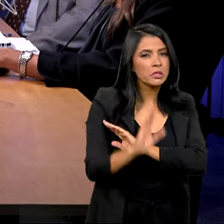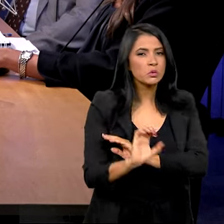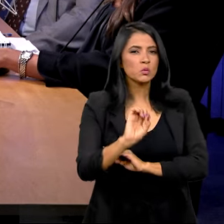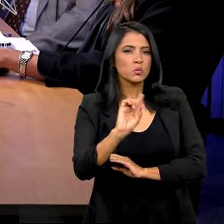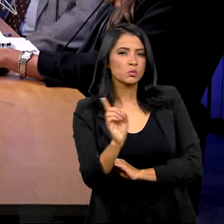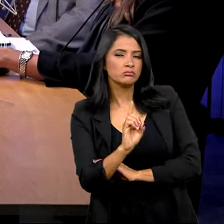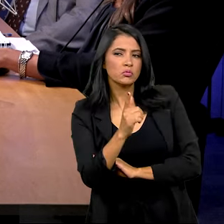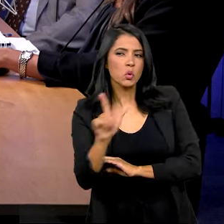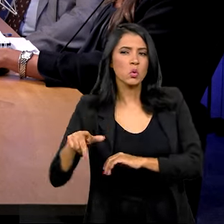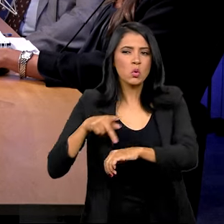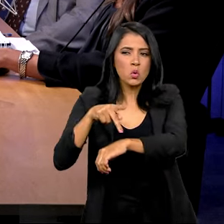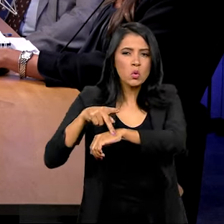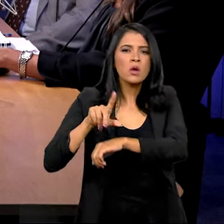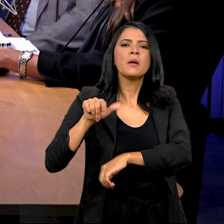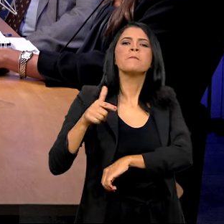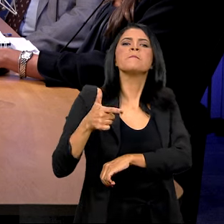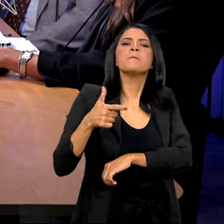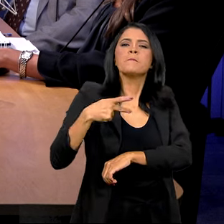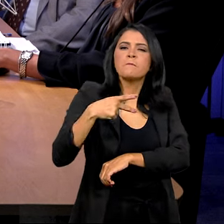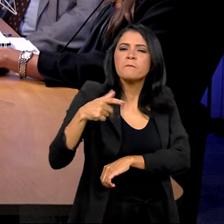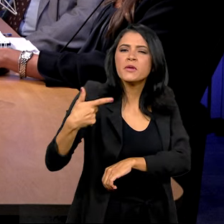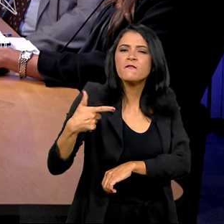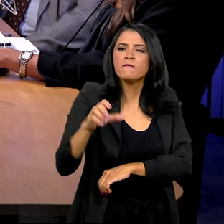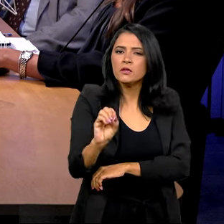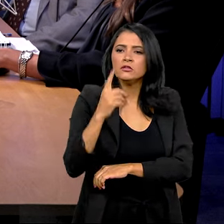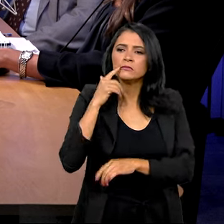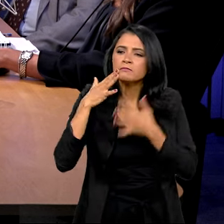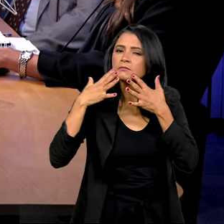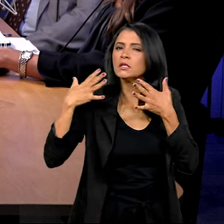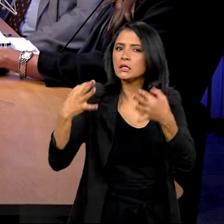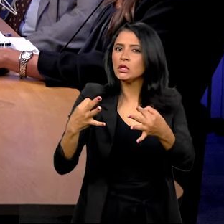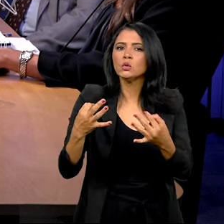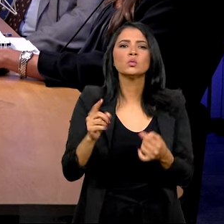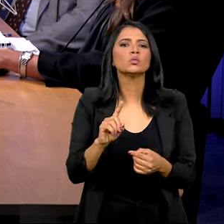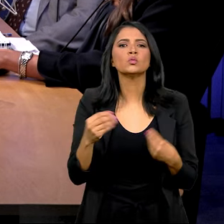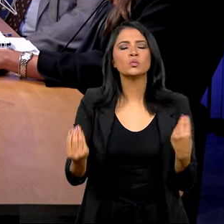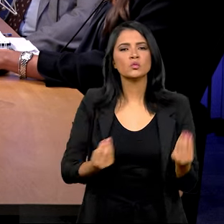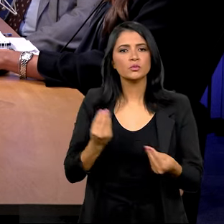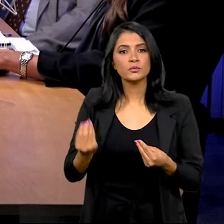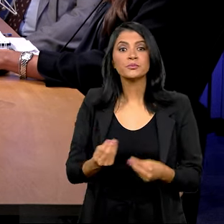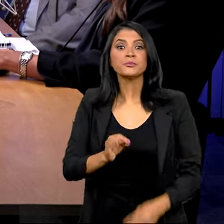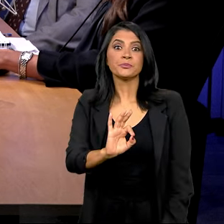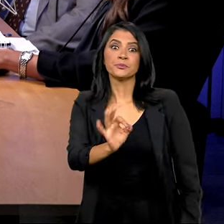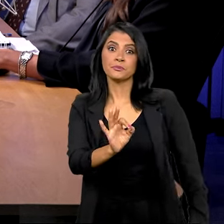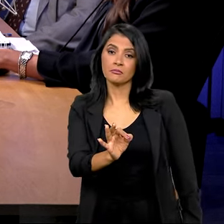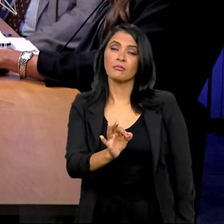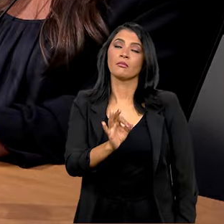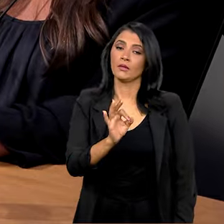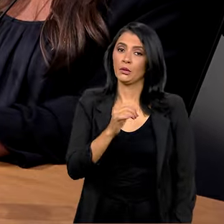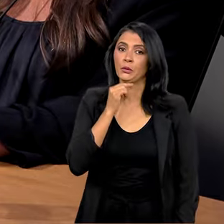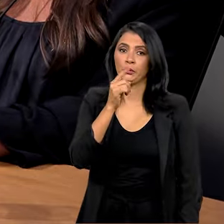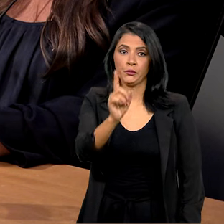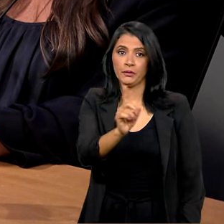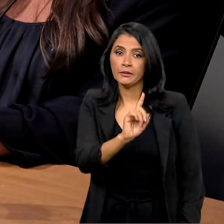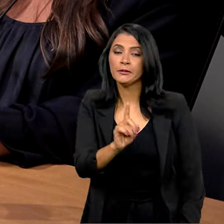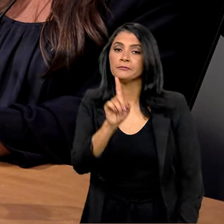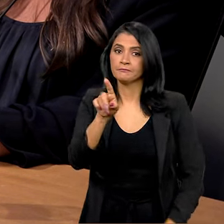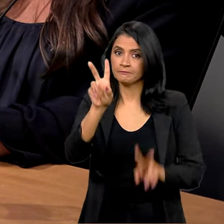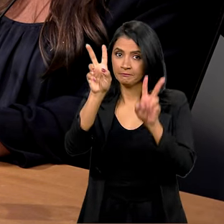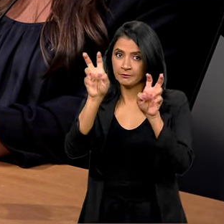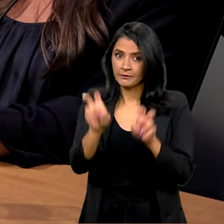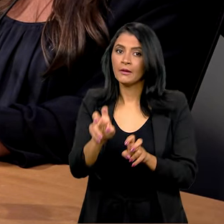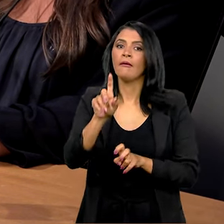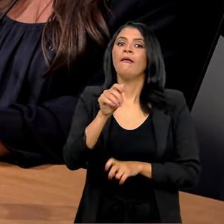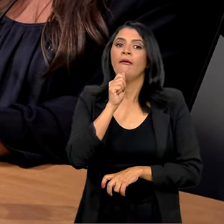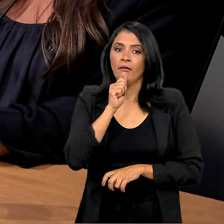não todo o p20 tá Atento e debatendo isso é Giovana Sem dúvida esse assunto